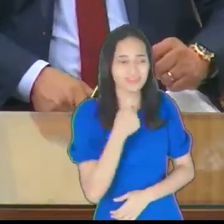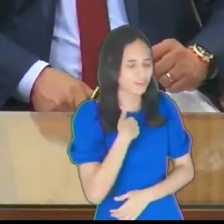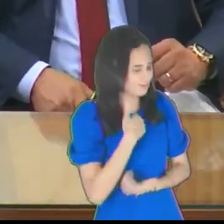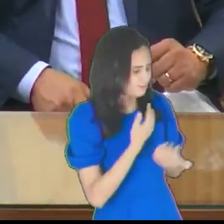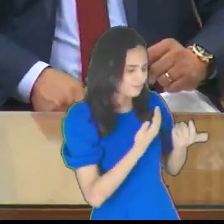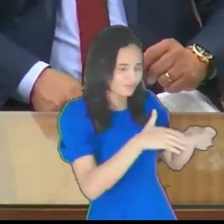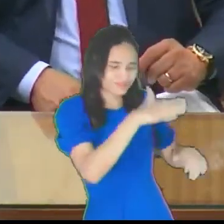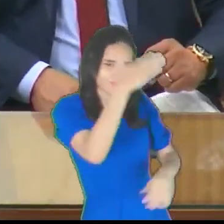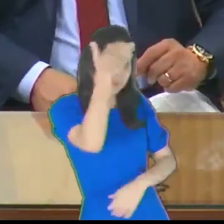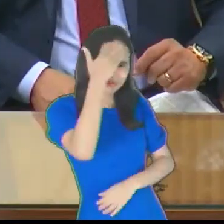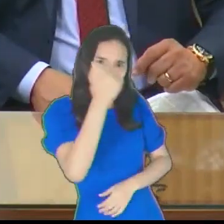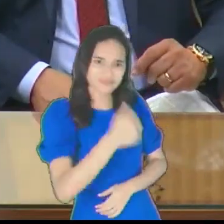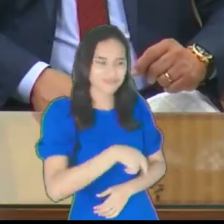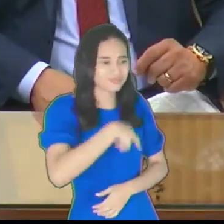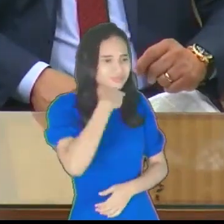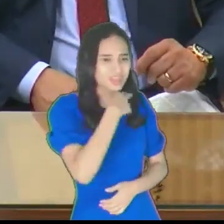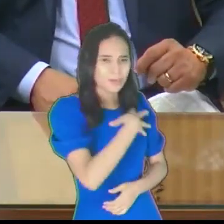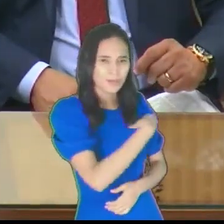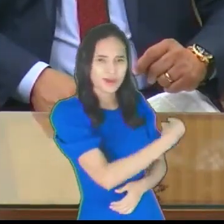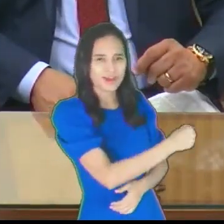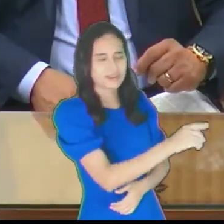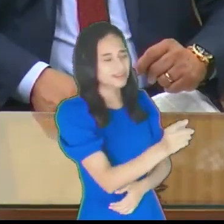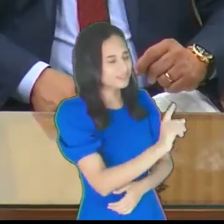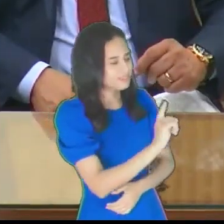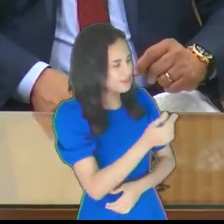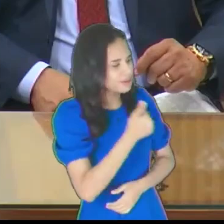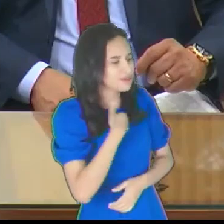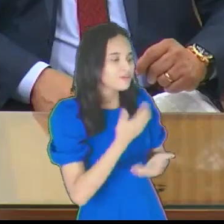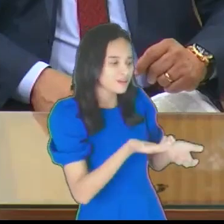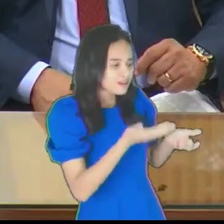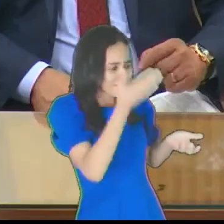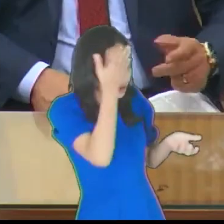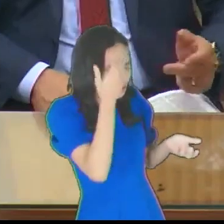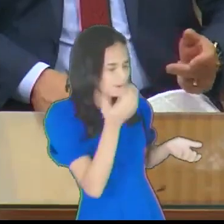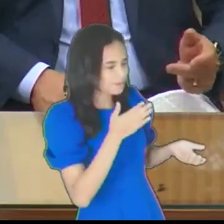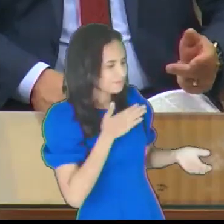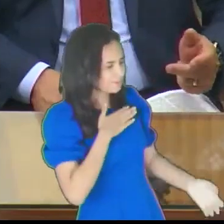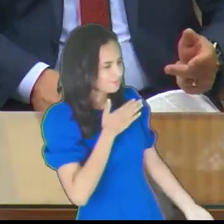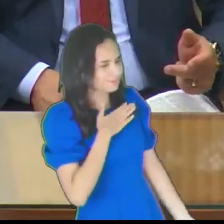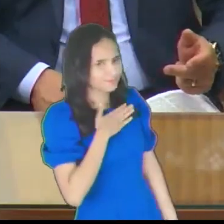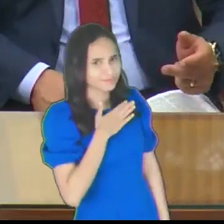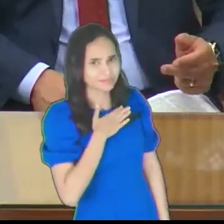de bisneto, eu quero saber de mim.